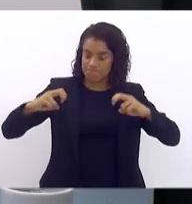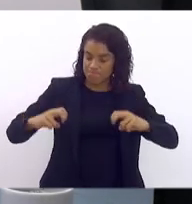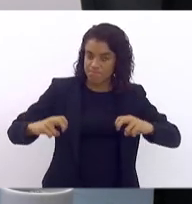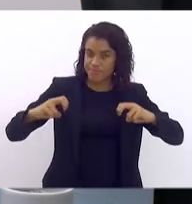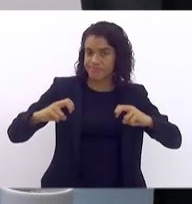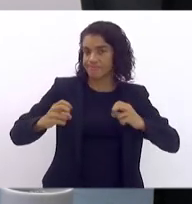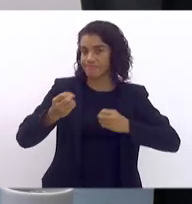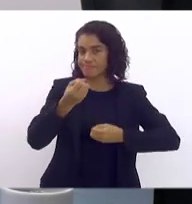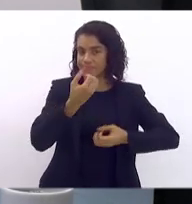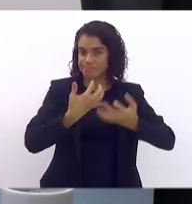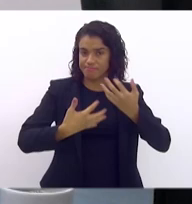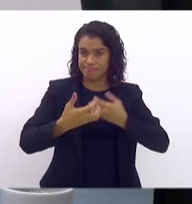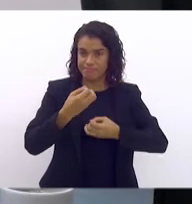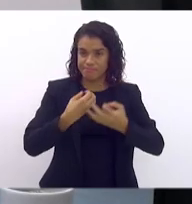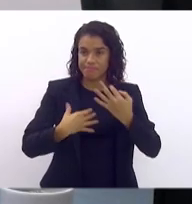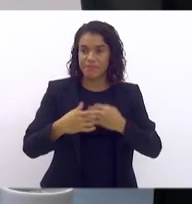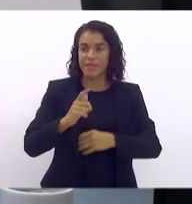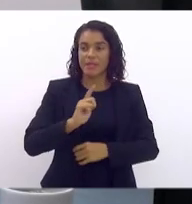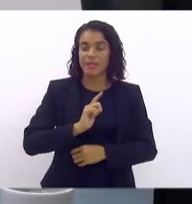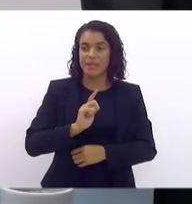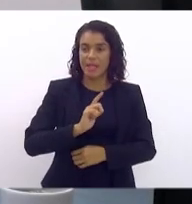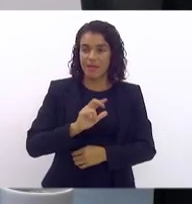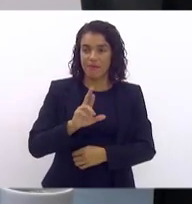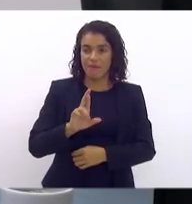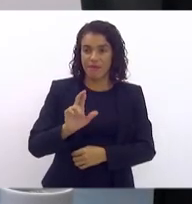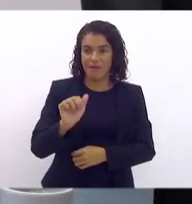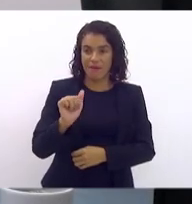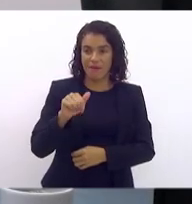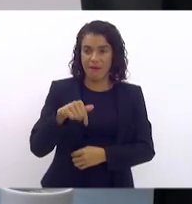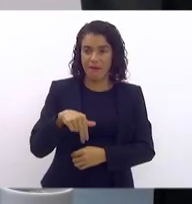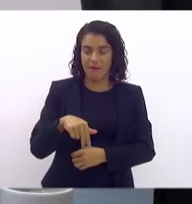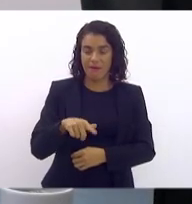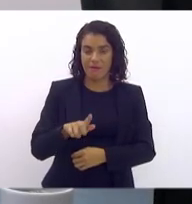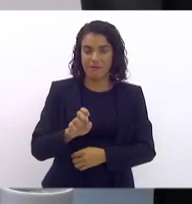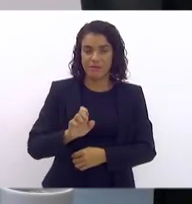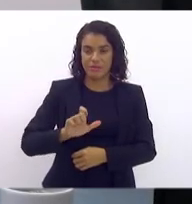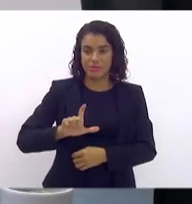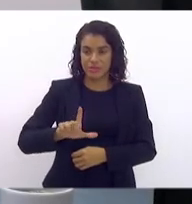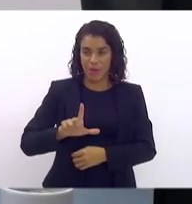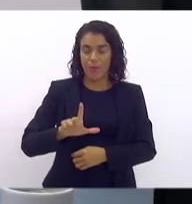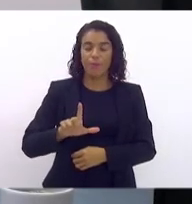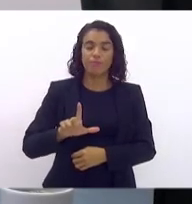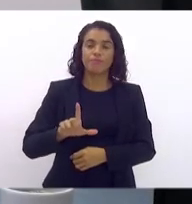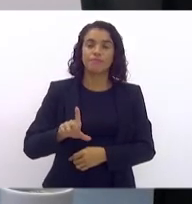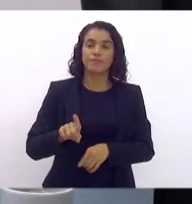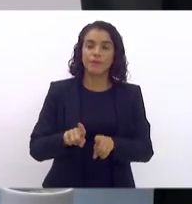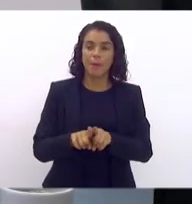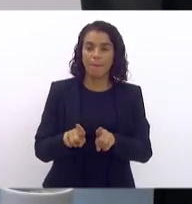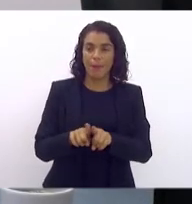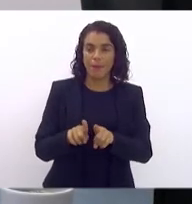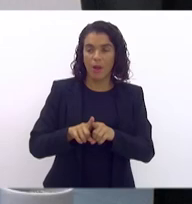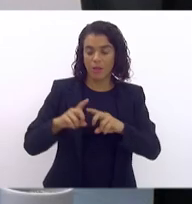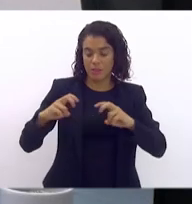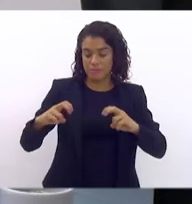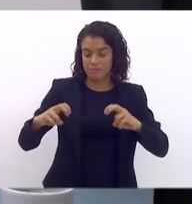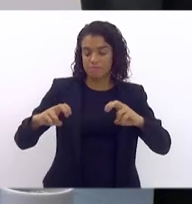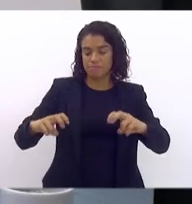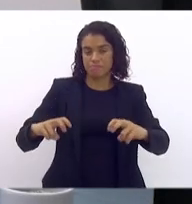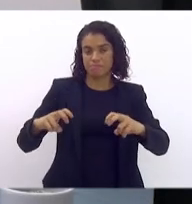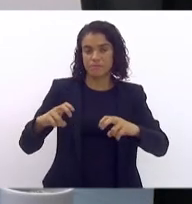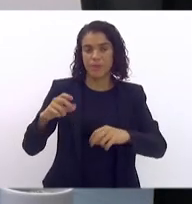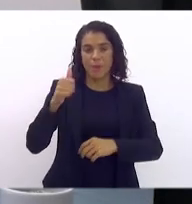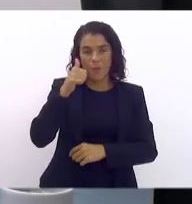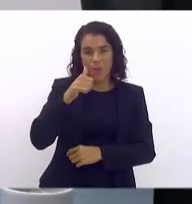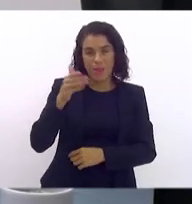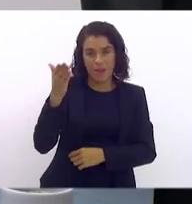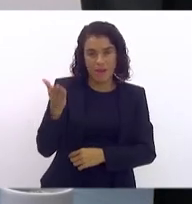gente teve o Senor Rangel participando aqui quando ouvimos a senhora Lil Einstein eh quando